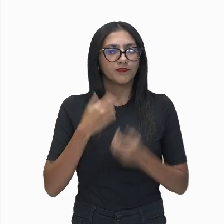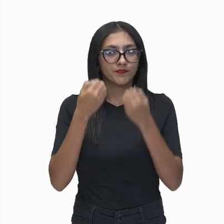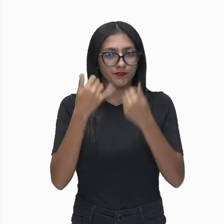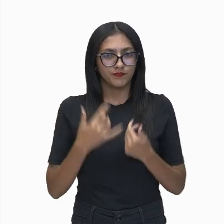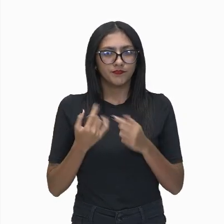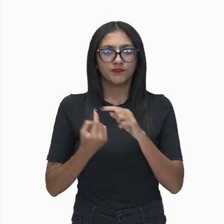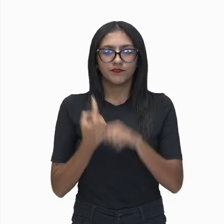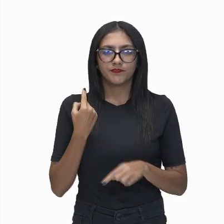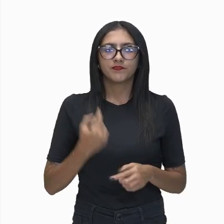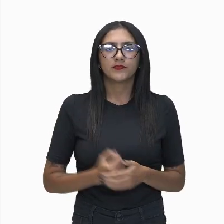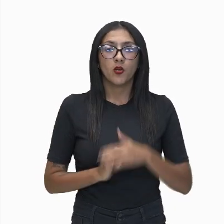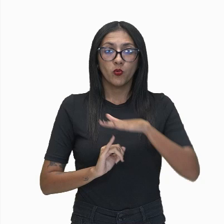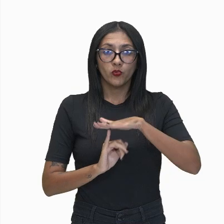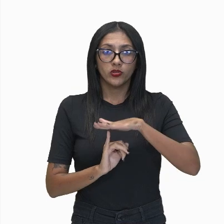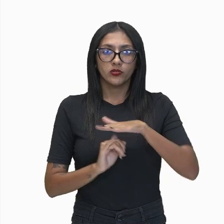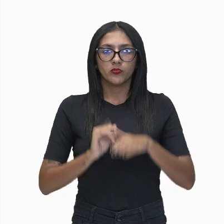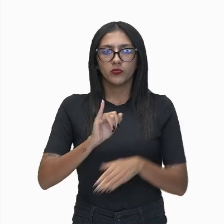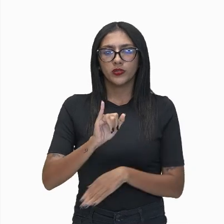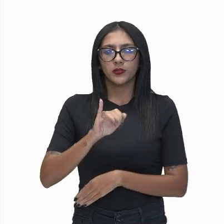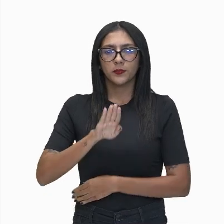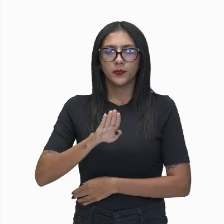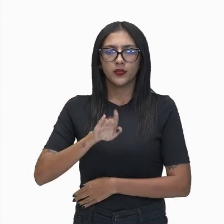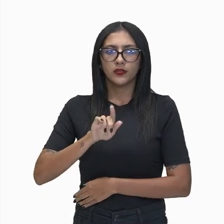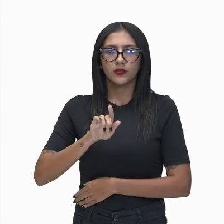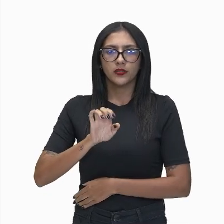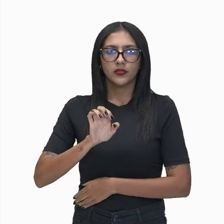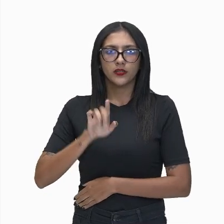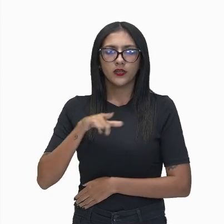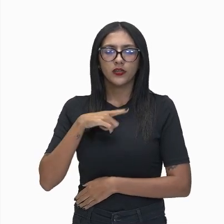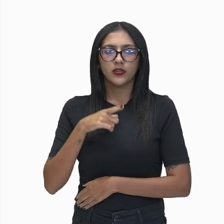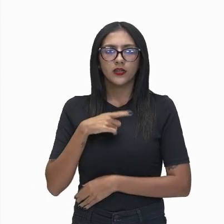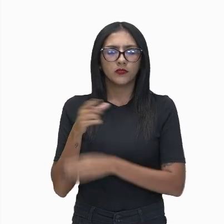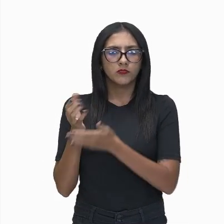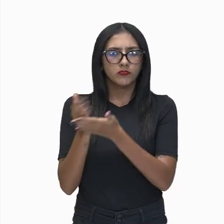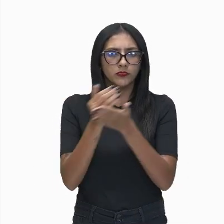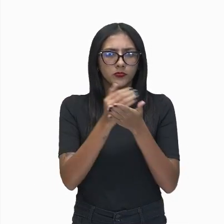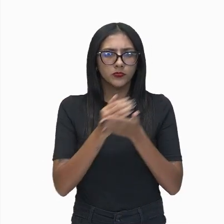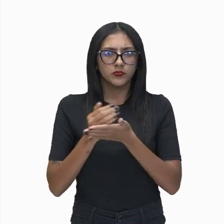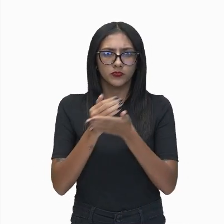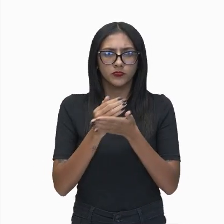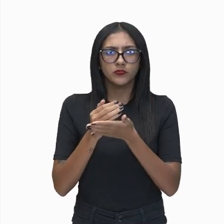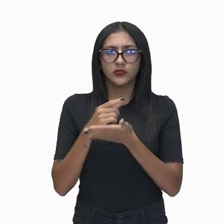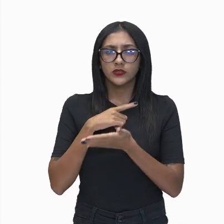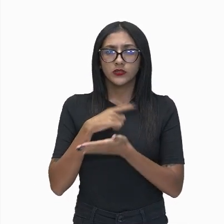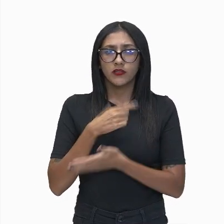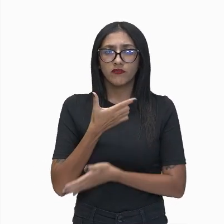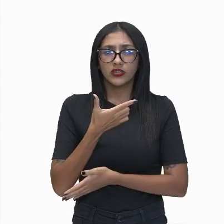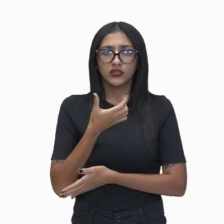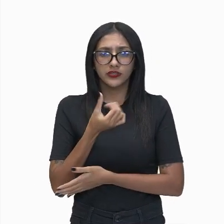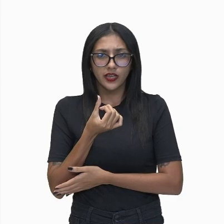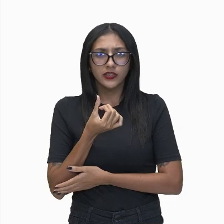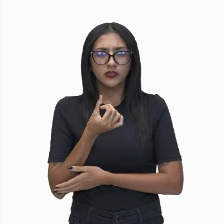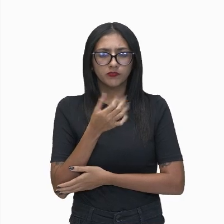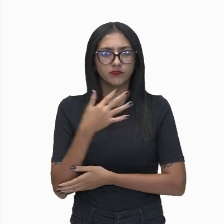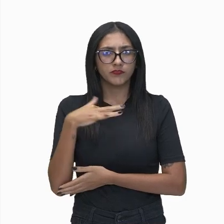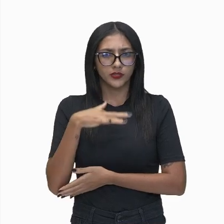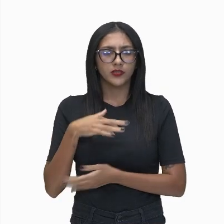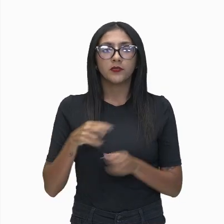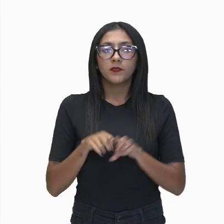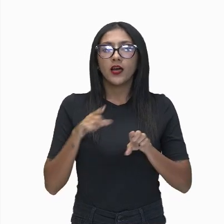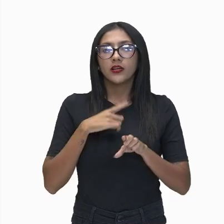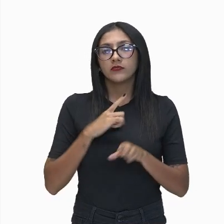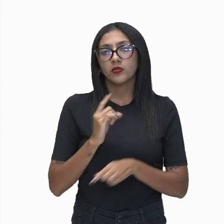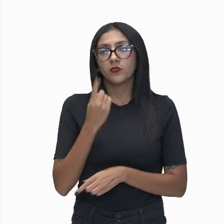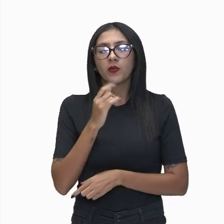o IBGE ele reconhece 26 regiões metropolitanas, né, e aí a gente coloca como exemplo